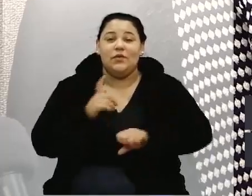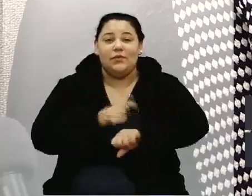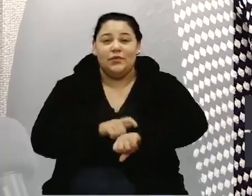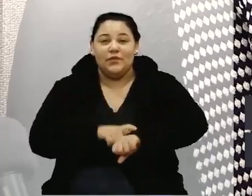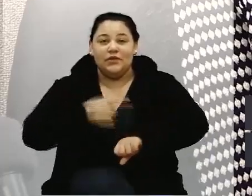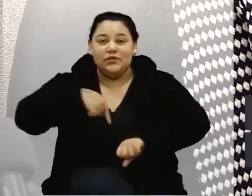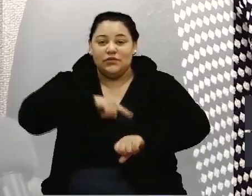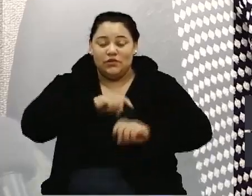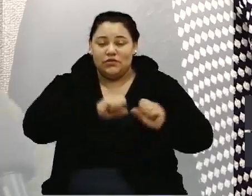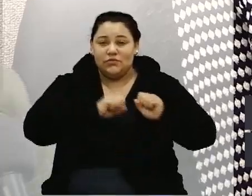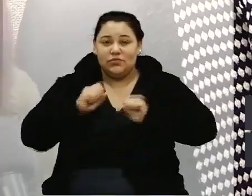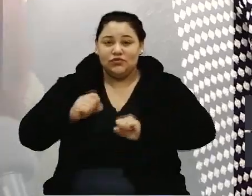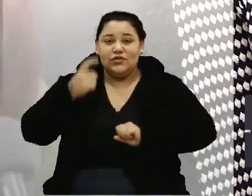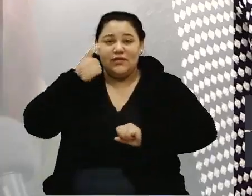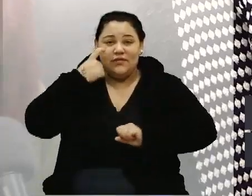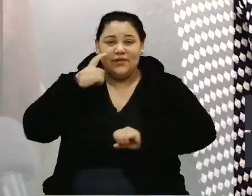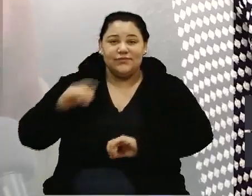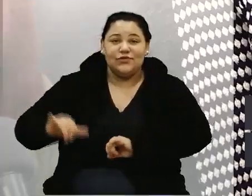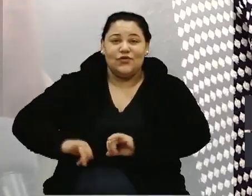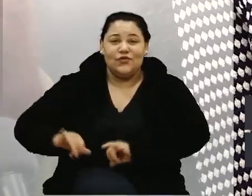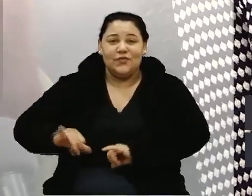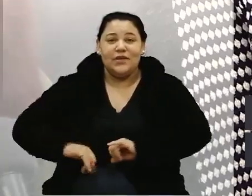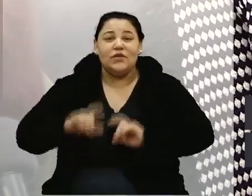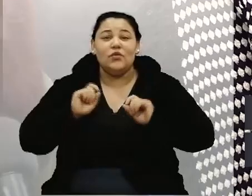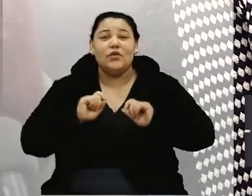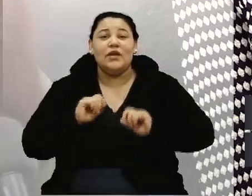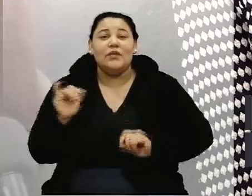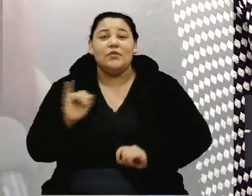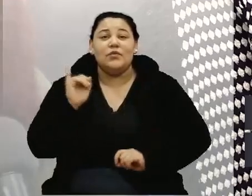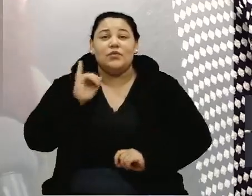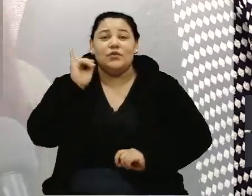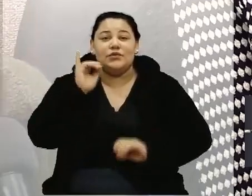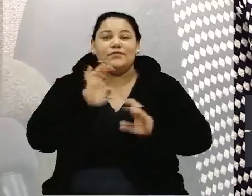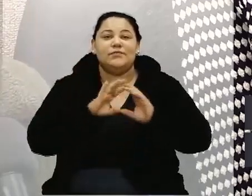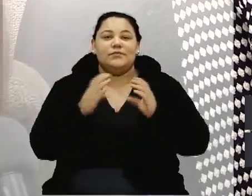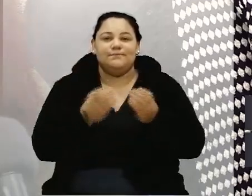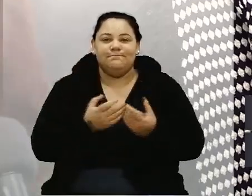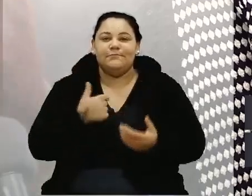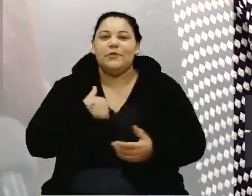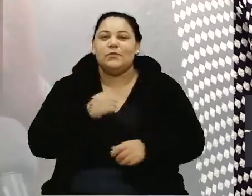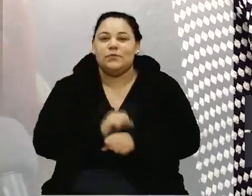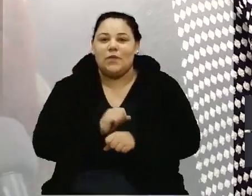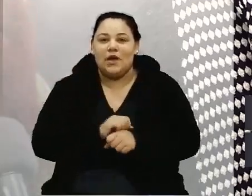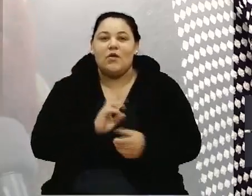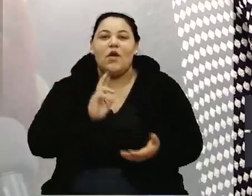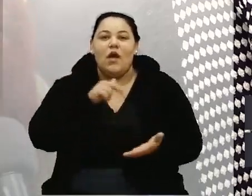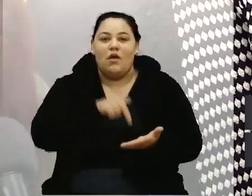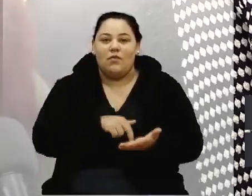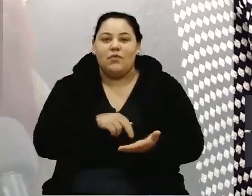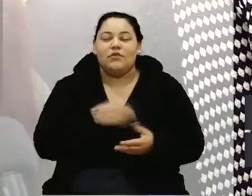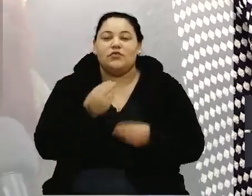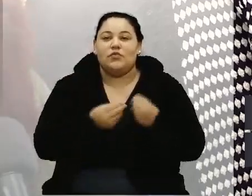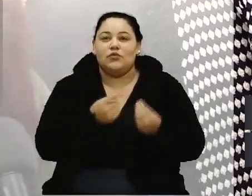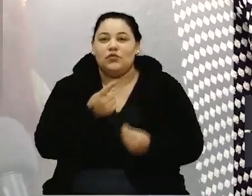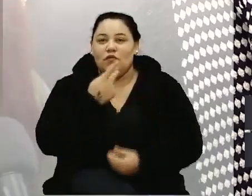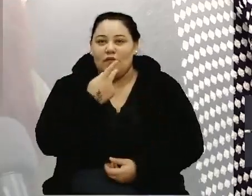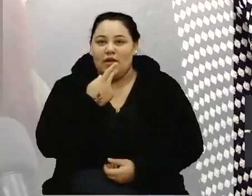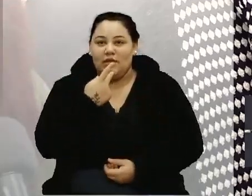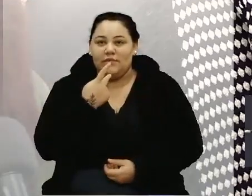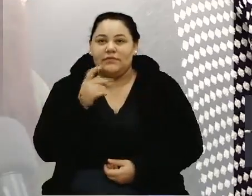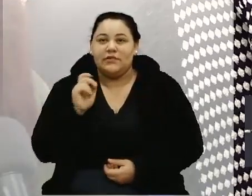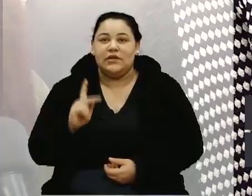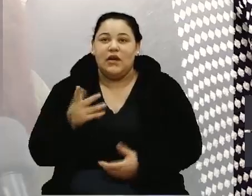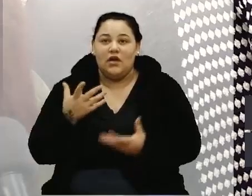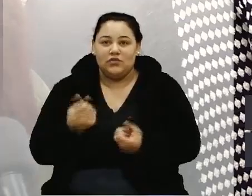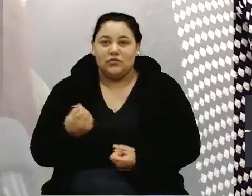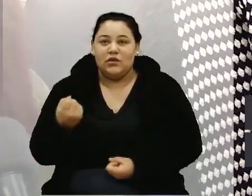ver o sofrimento e o que era importante para a comunidade. Espero que realmente, como tu falaste, quem assumir a nova prefeitura